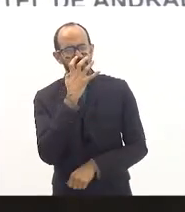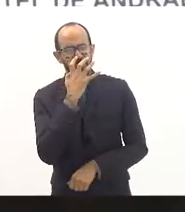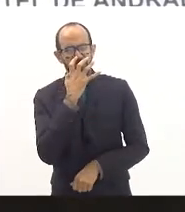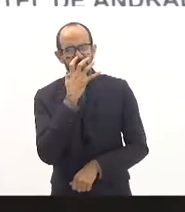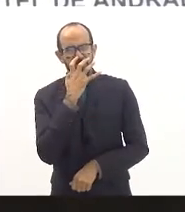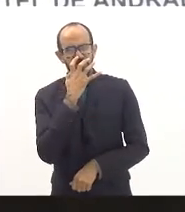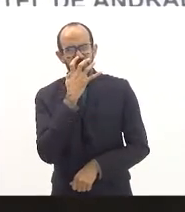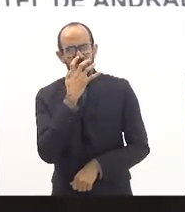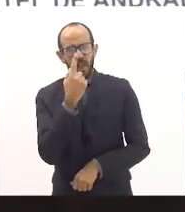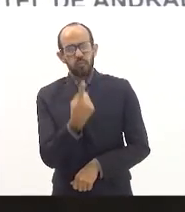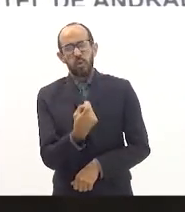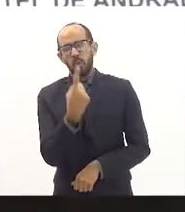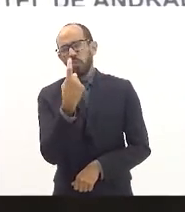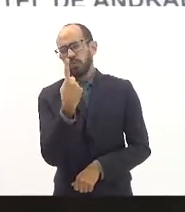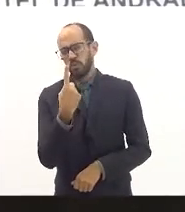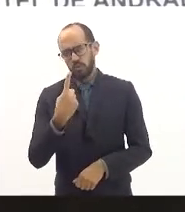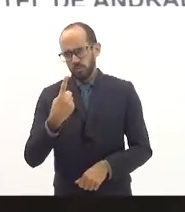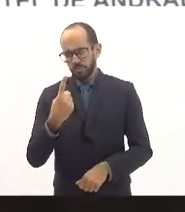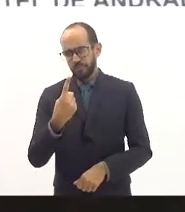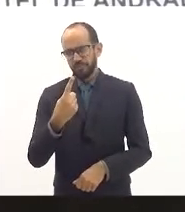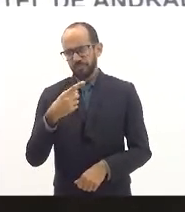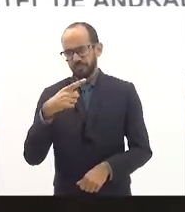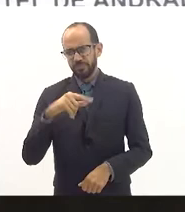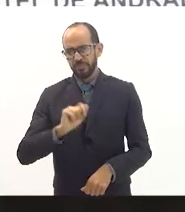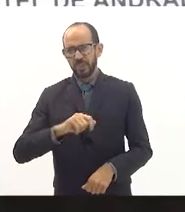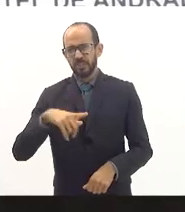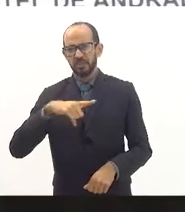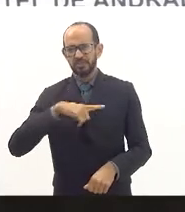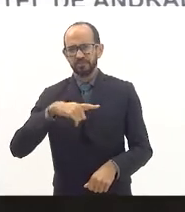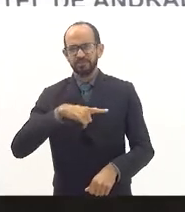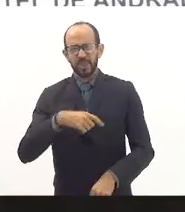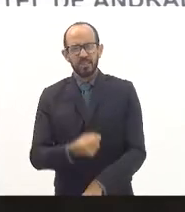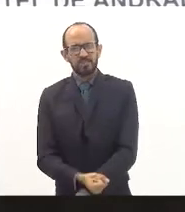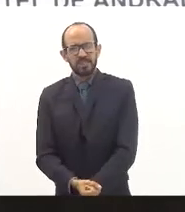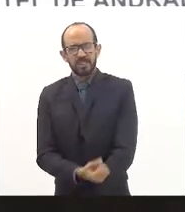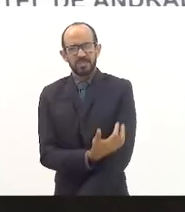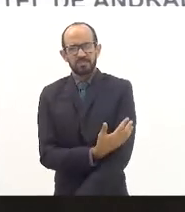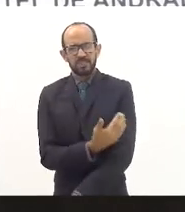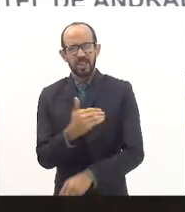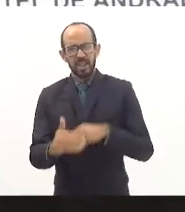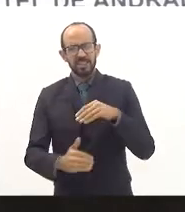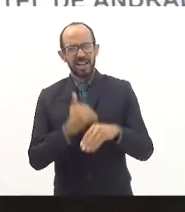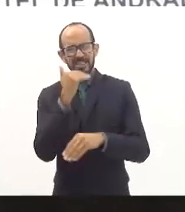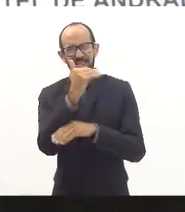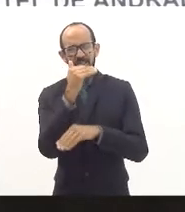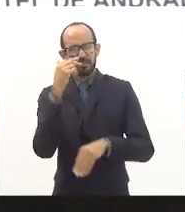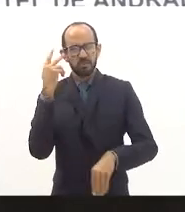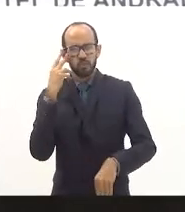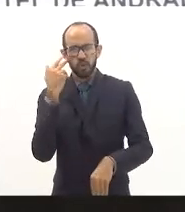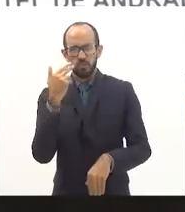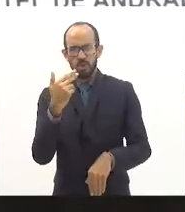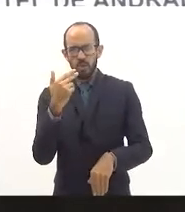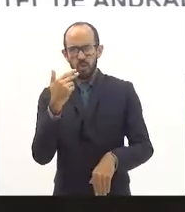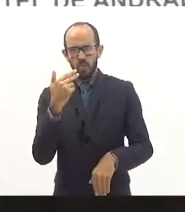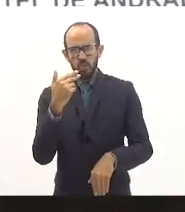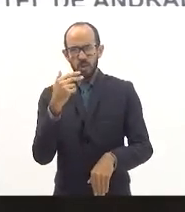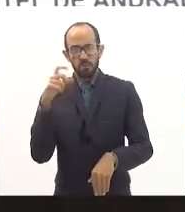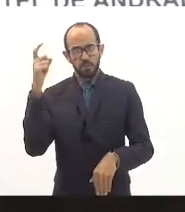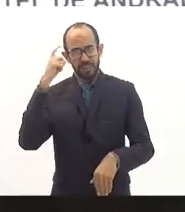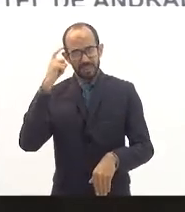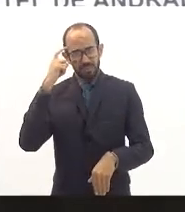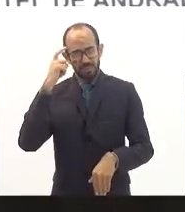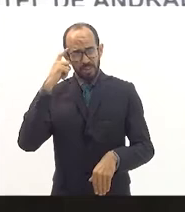singular, dotado de sensibilidade acima do comum, de pensamento